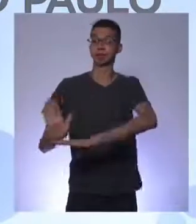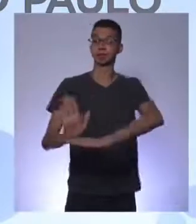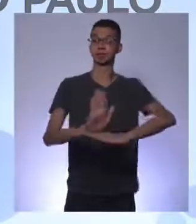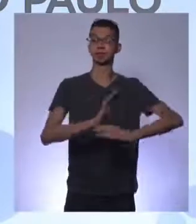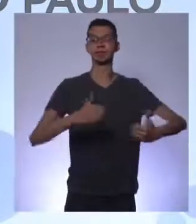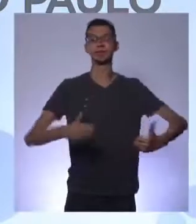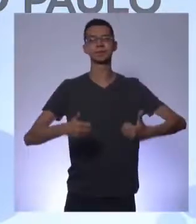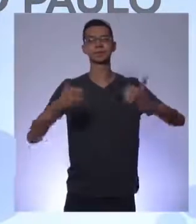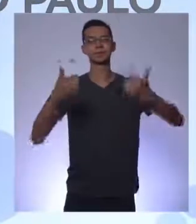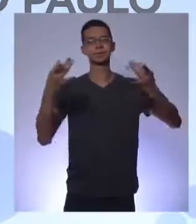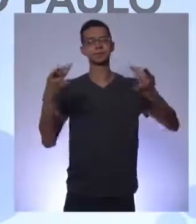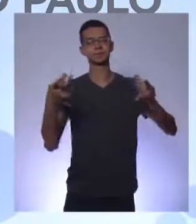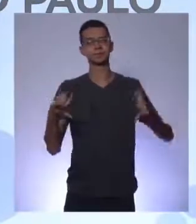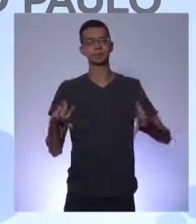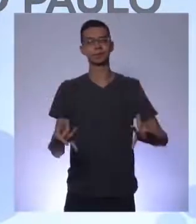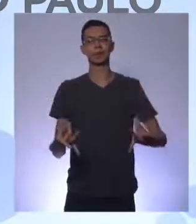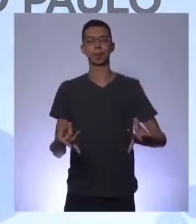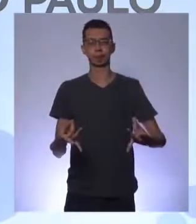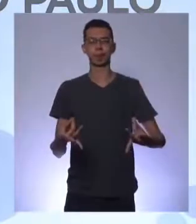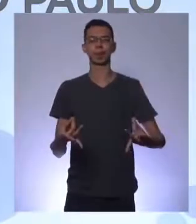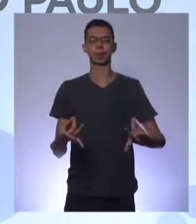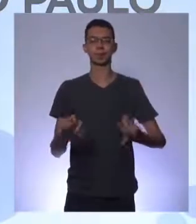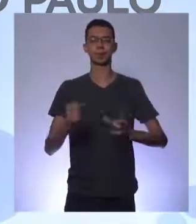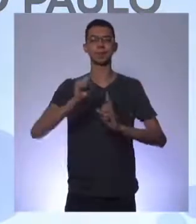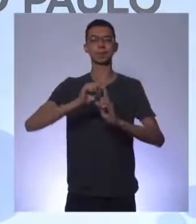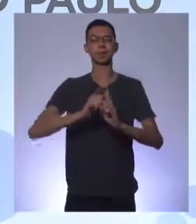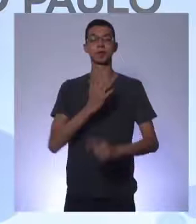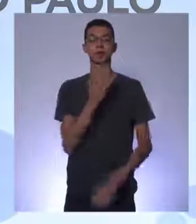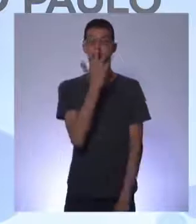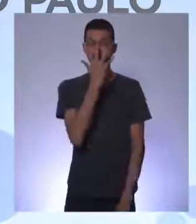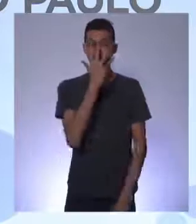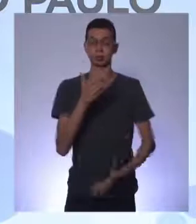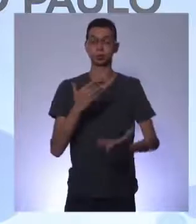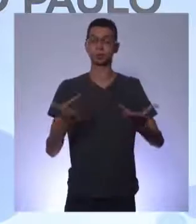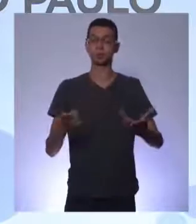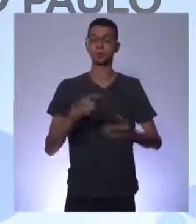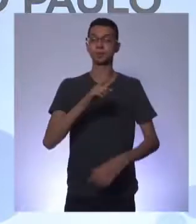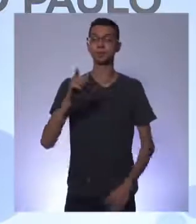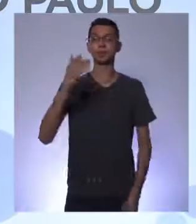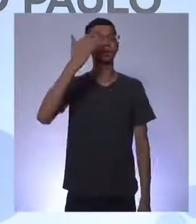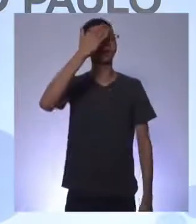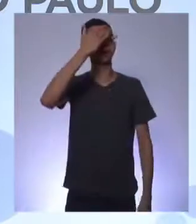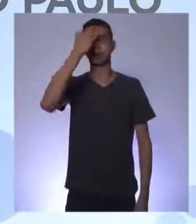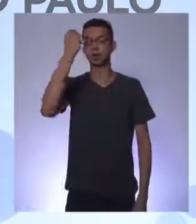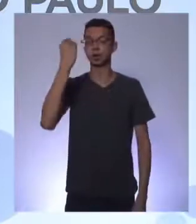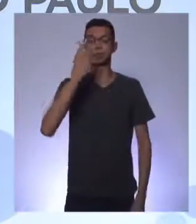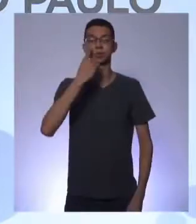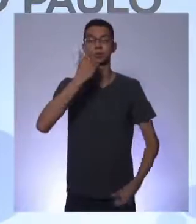abrangência dentro dessas habilidades aí no mês de fevereiro. Gente, não esquece de avaliar a aula